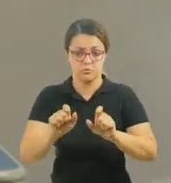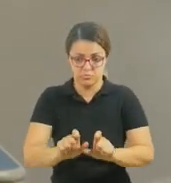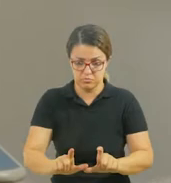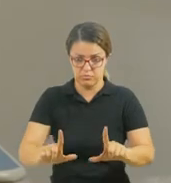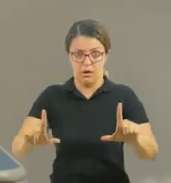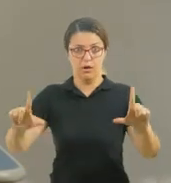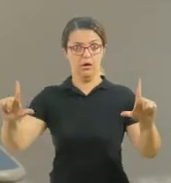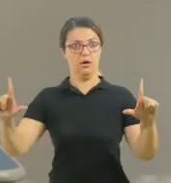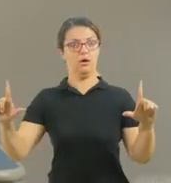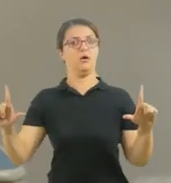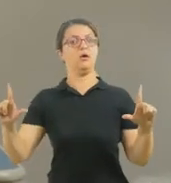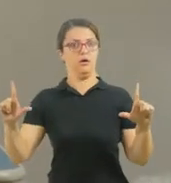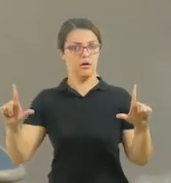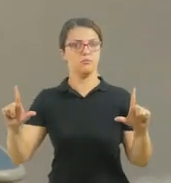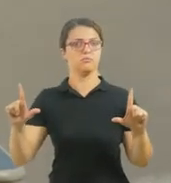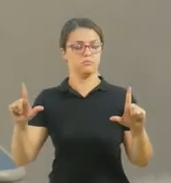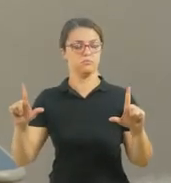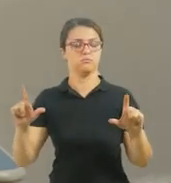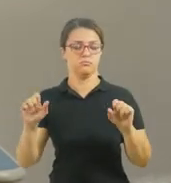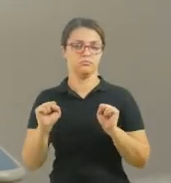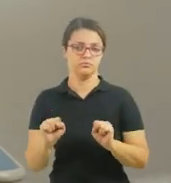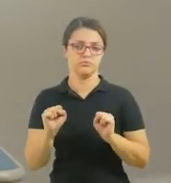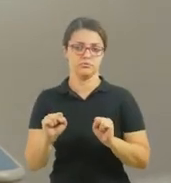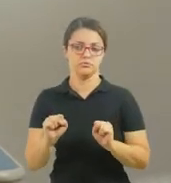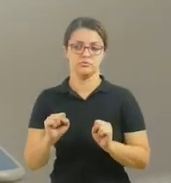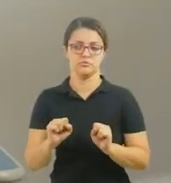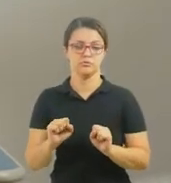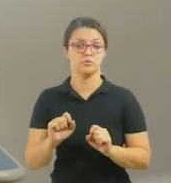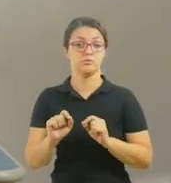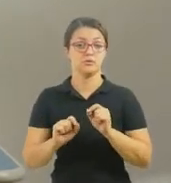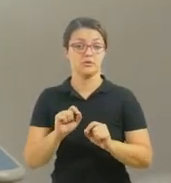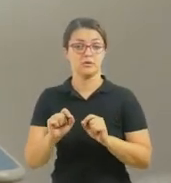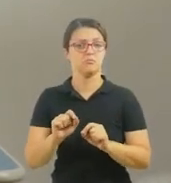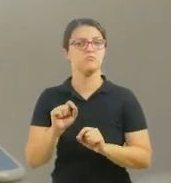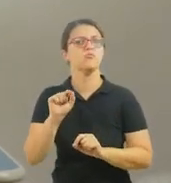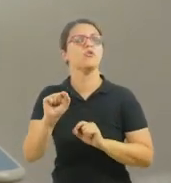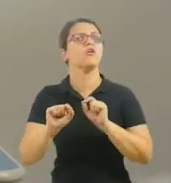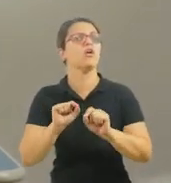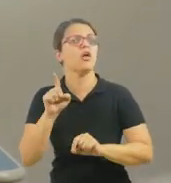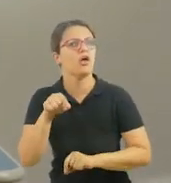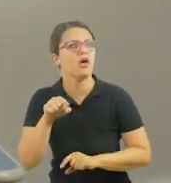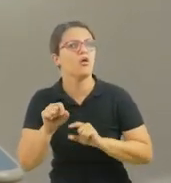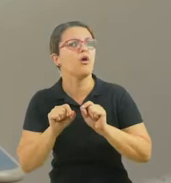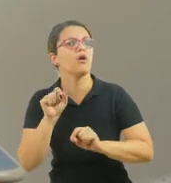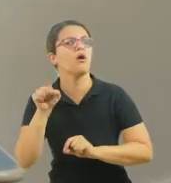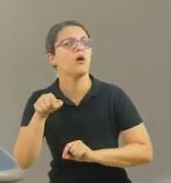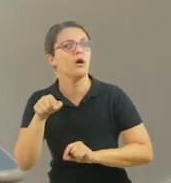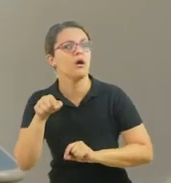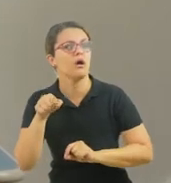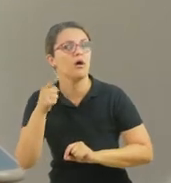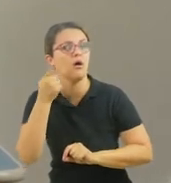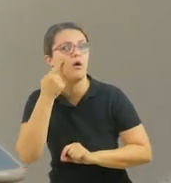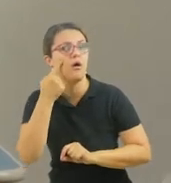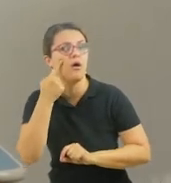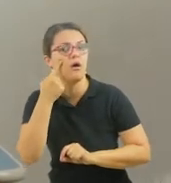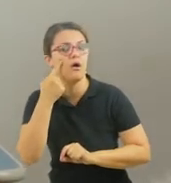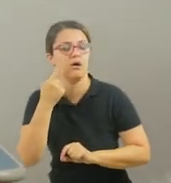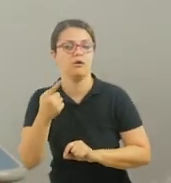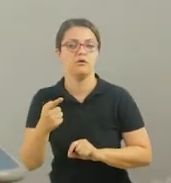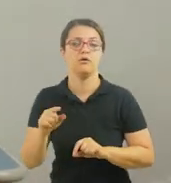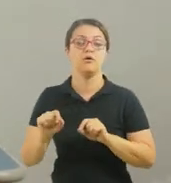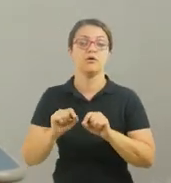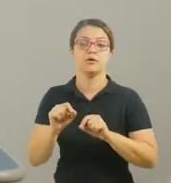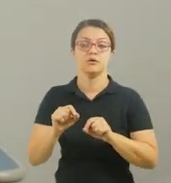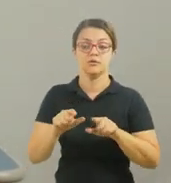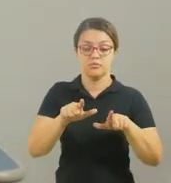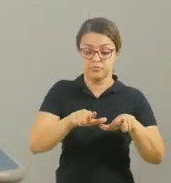bem amplo, bem grande, tá? Então, as adivinhas de hoje, o que é, vão virar, prestem bem atenção, vão